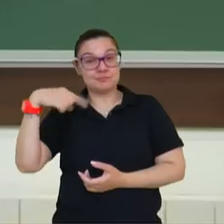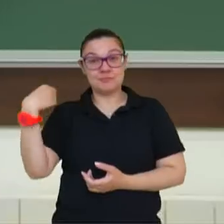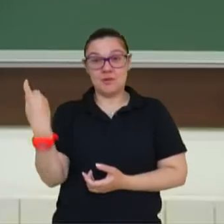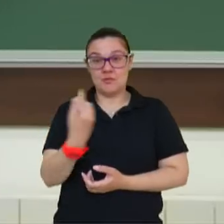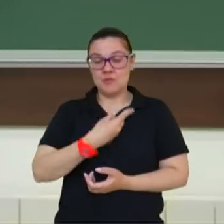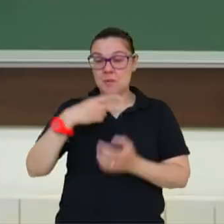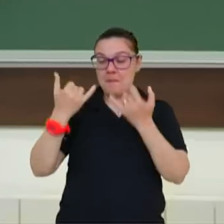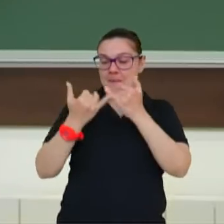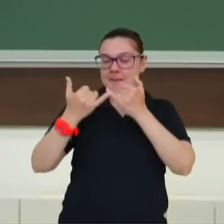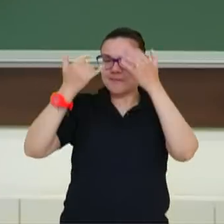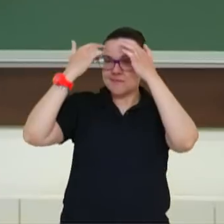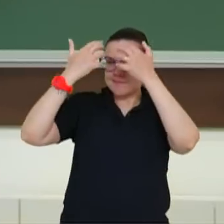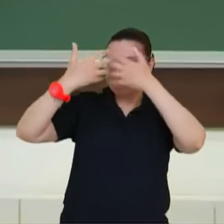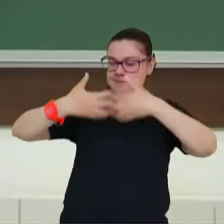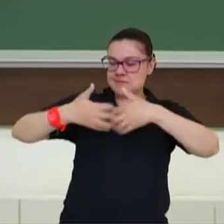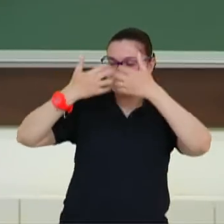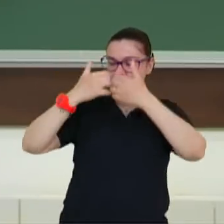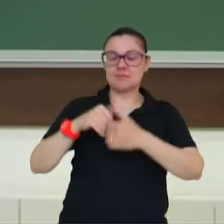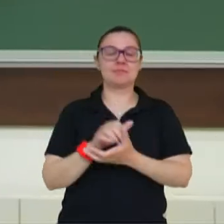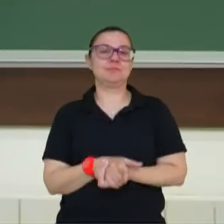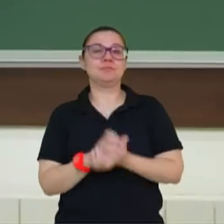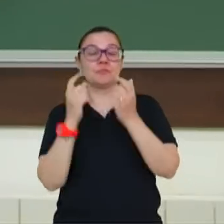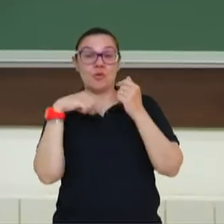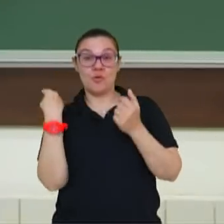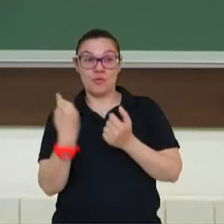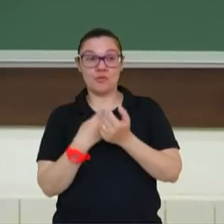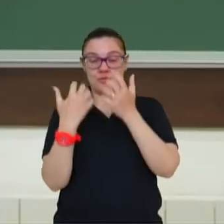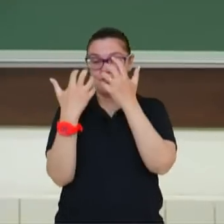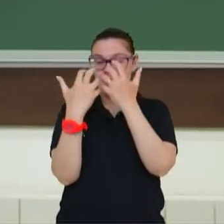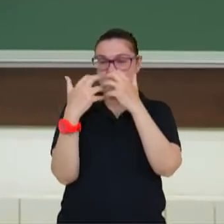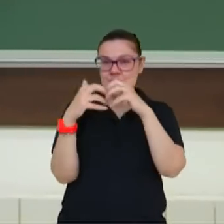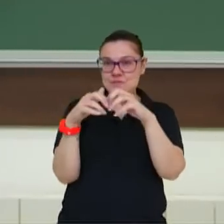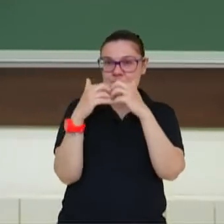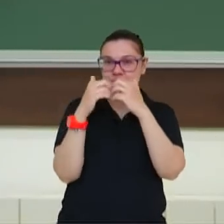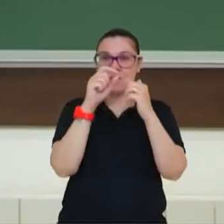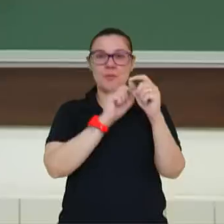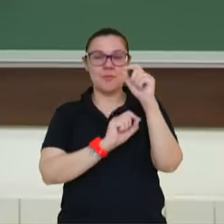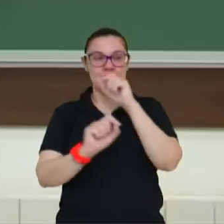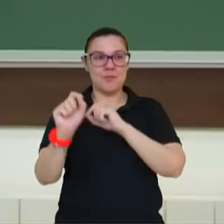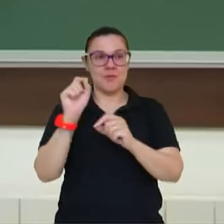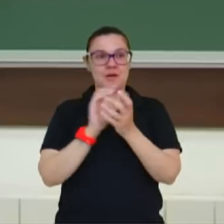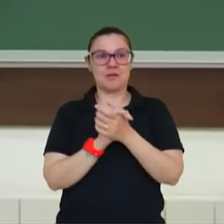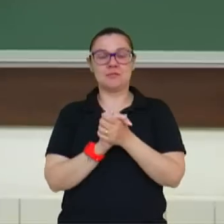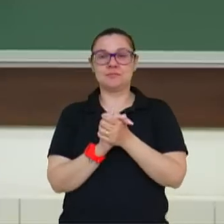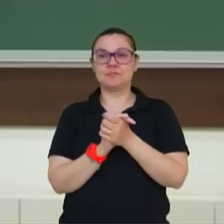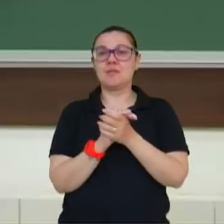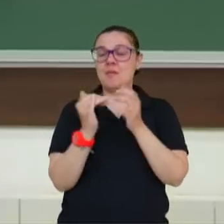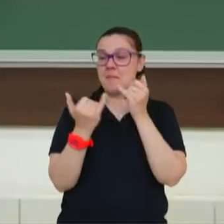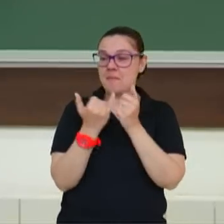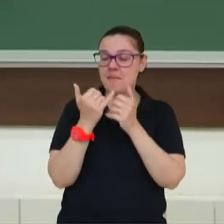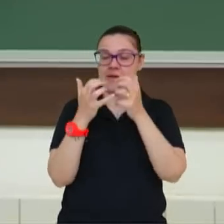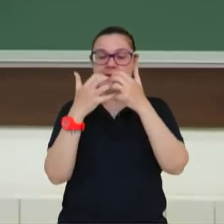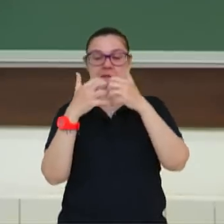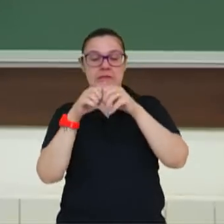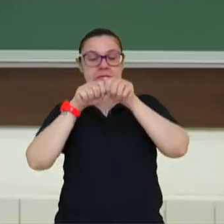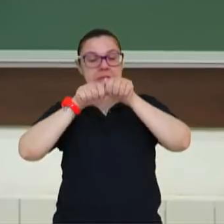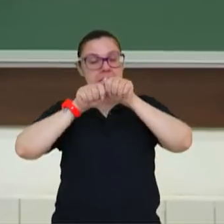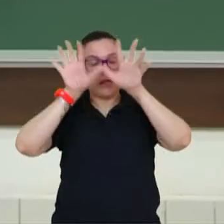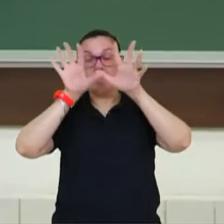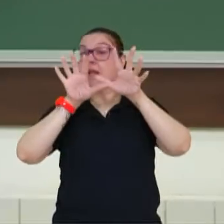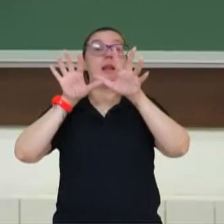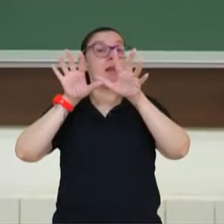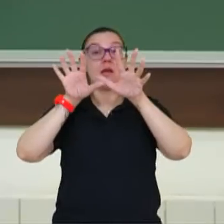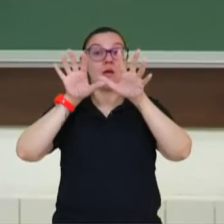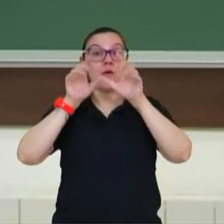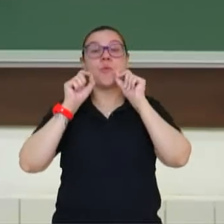nosso cérebro. O nosso cérebro, ele é assim, não que o nosso cérebro ele seja disperso, não é